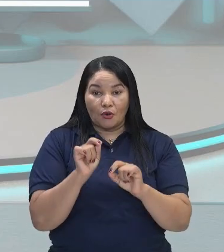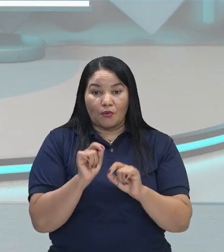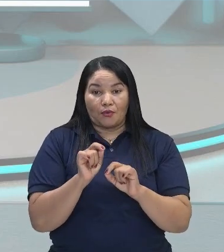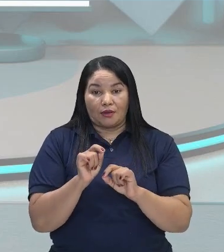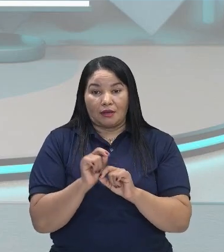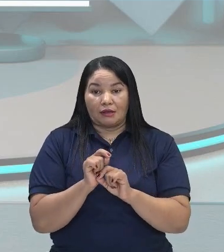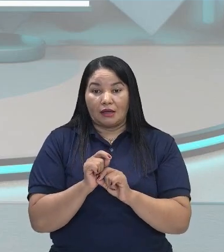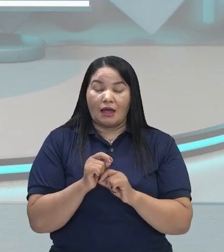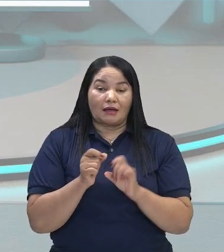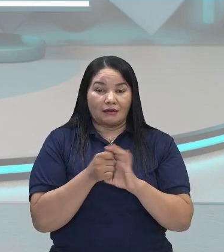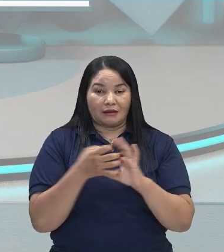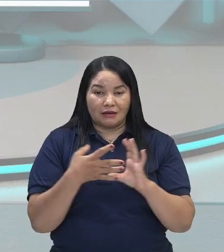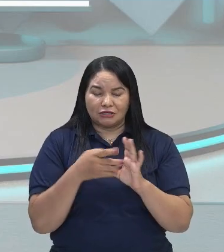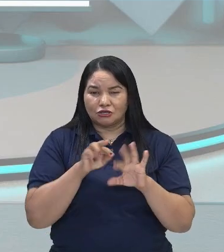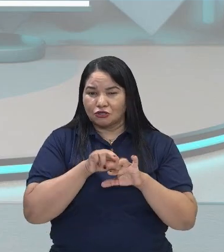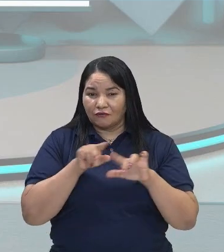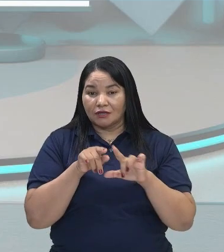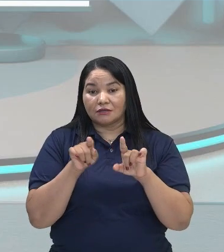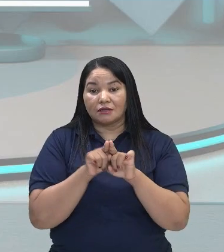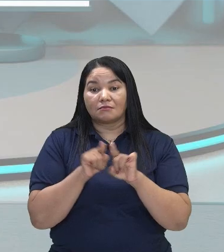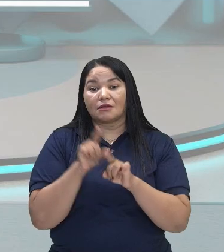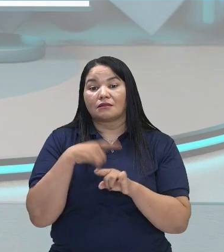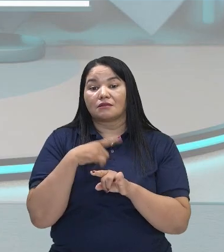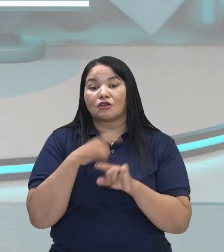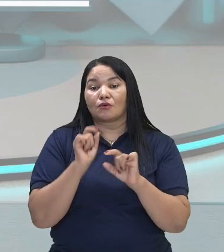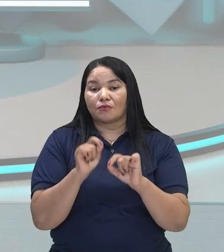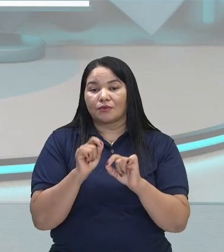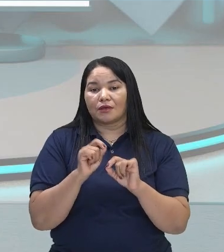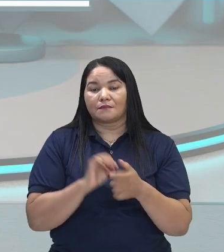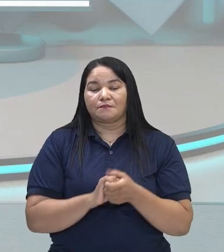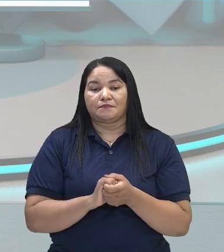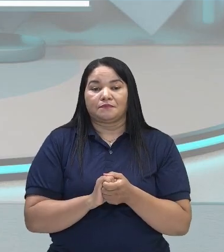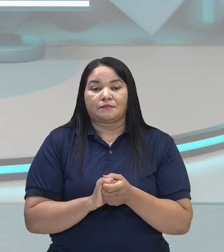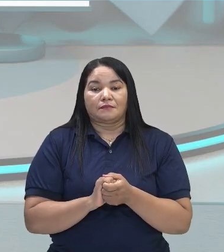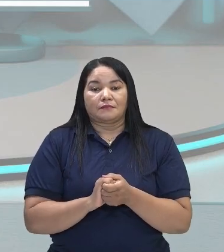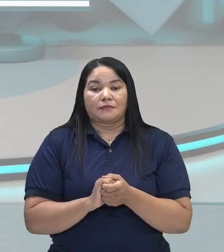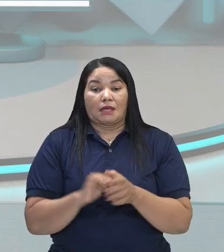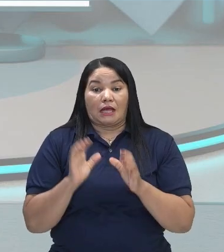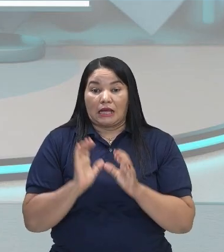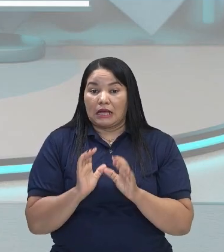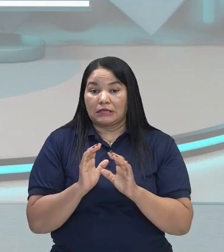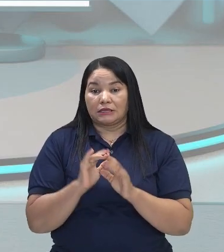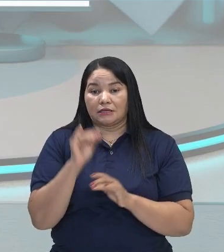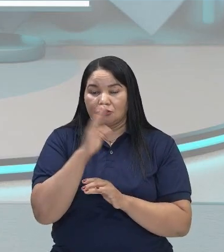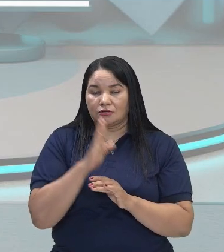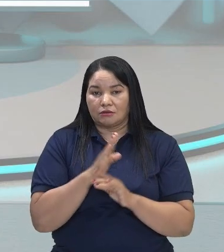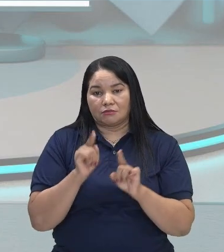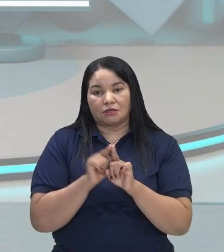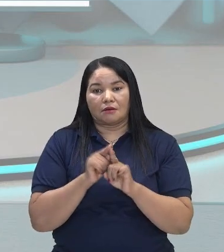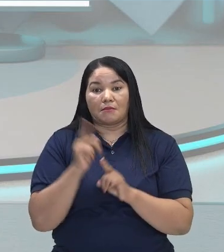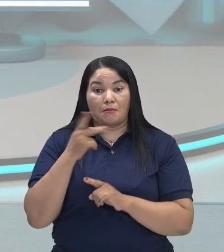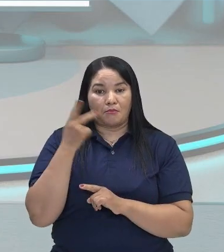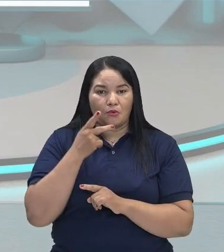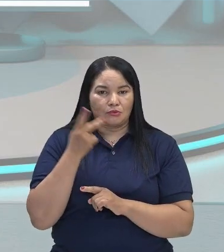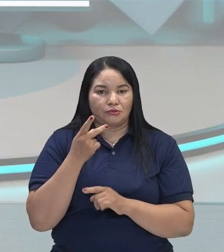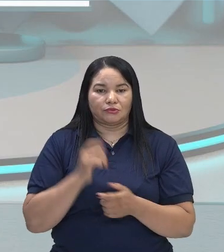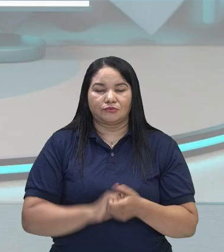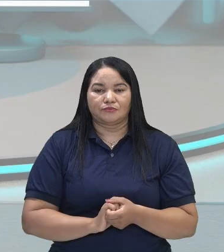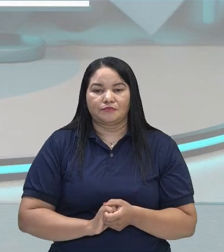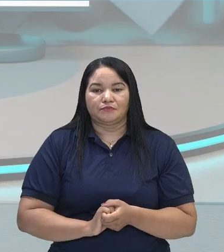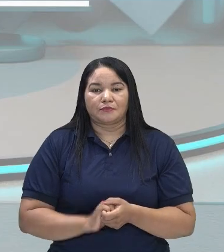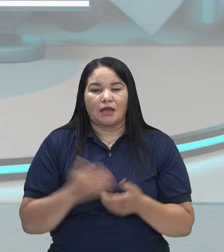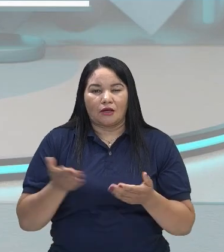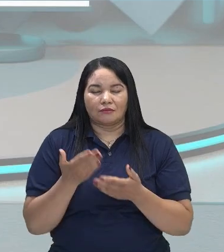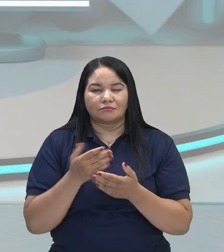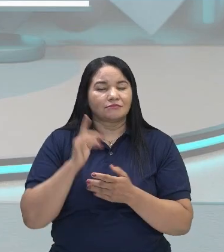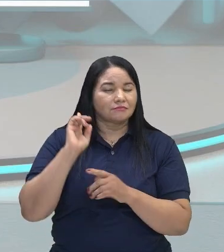seguir essas características, assumiu um forte caráter nacionalista e político, que nós vamos estudar